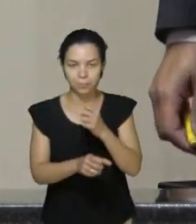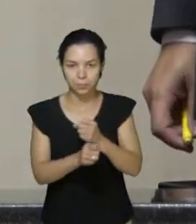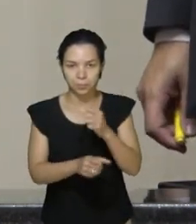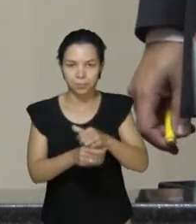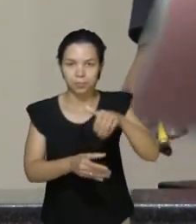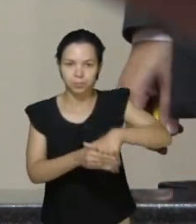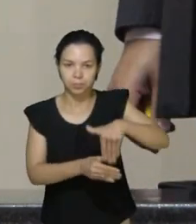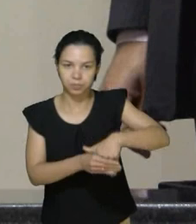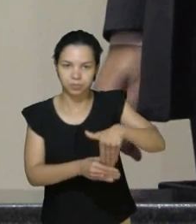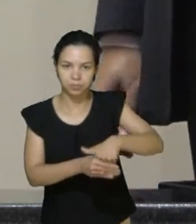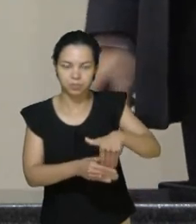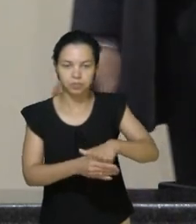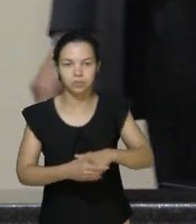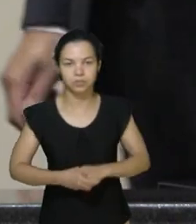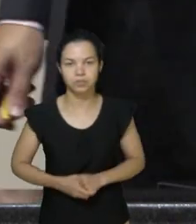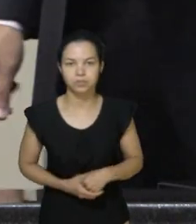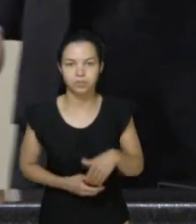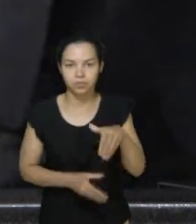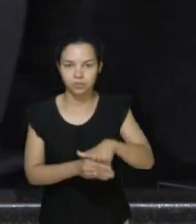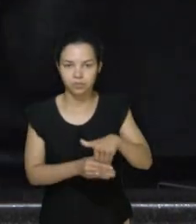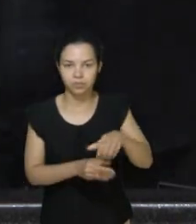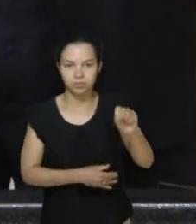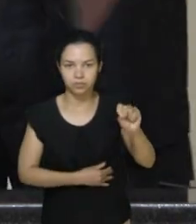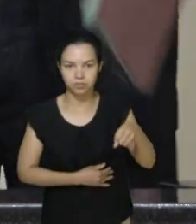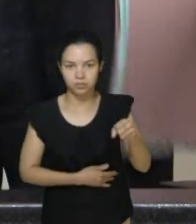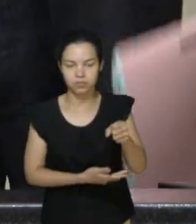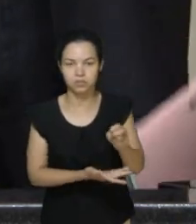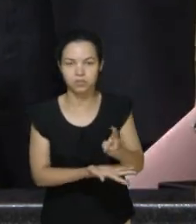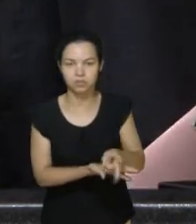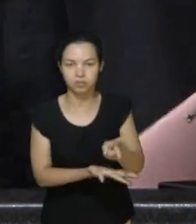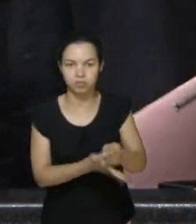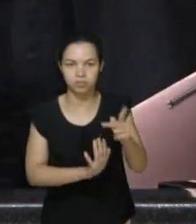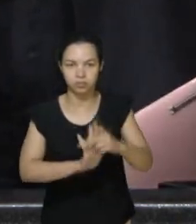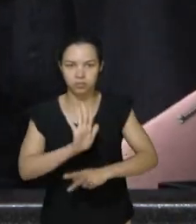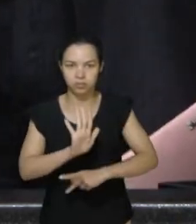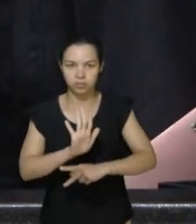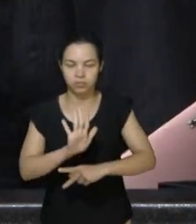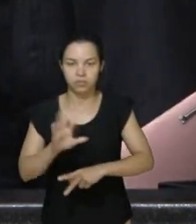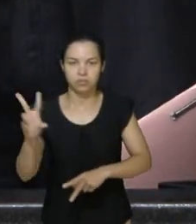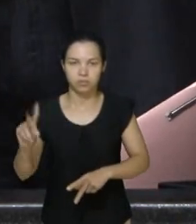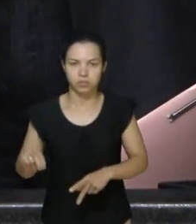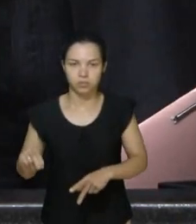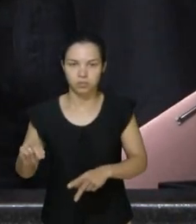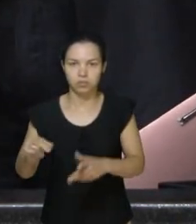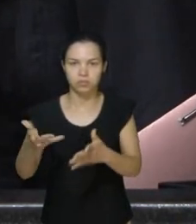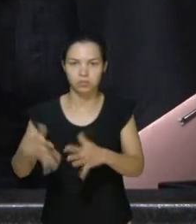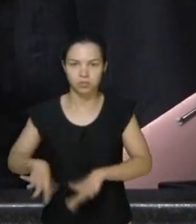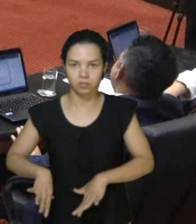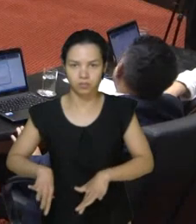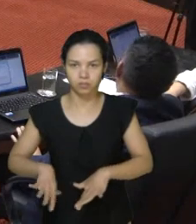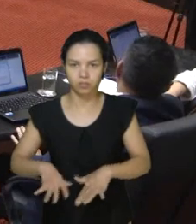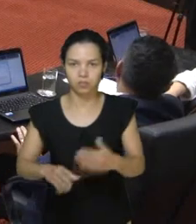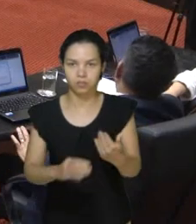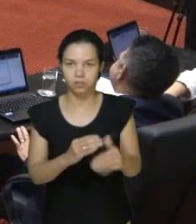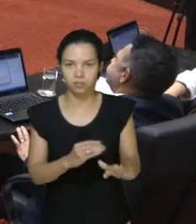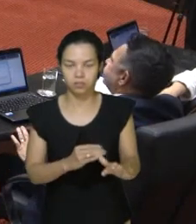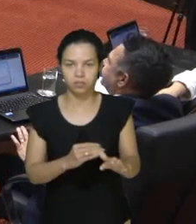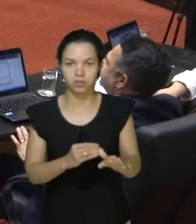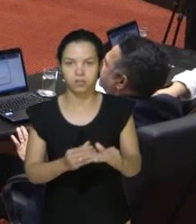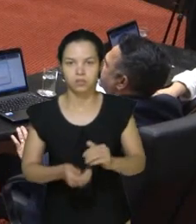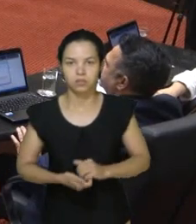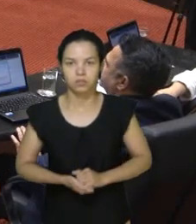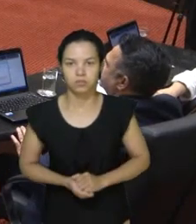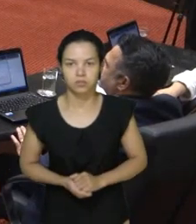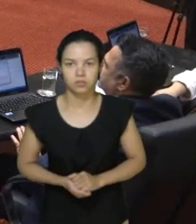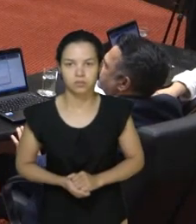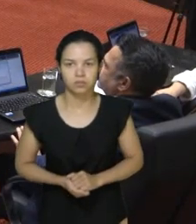Quem vota sim, mantém o veto. Quem vota não, rejeita o veto. Com a palavra de encaminhamento de voto, deputado Ismael. Só para esclarecimento,